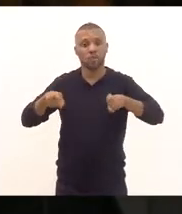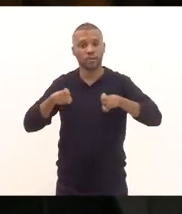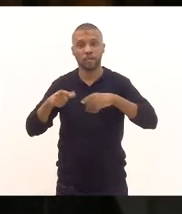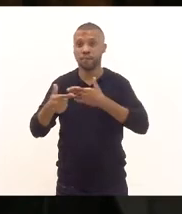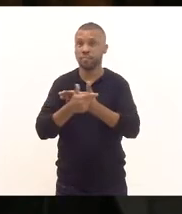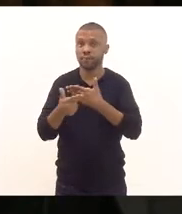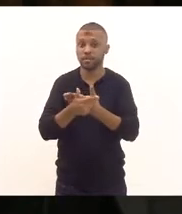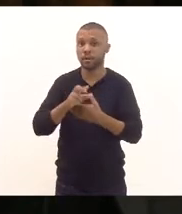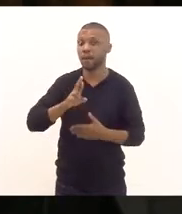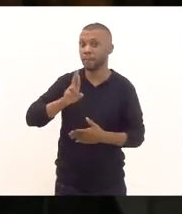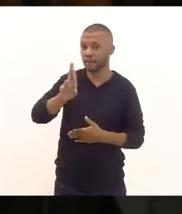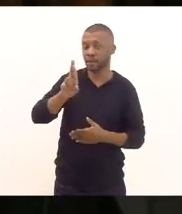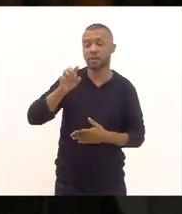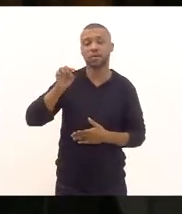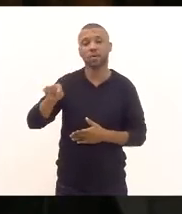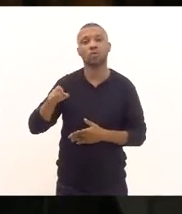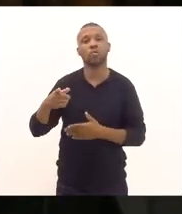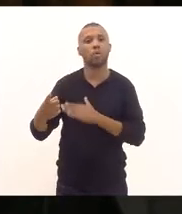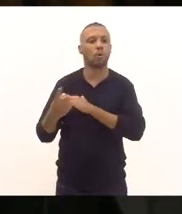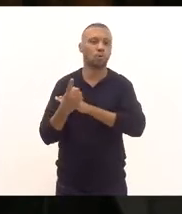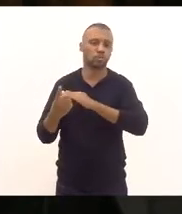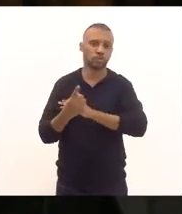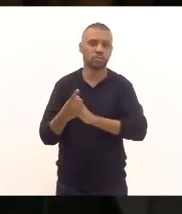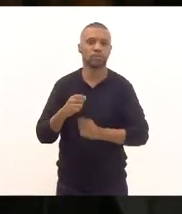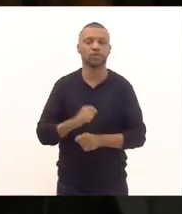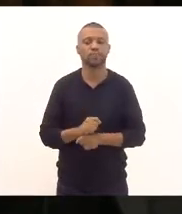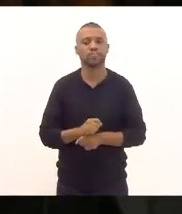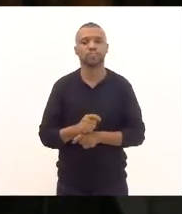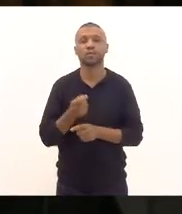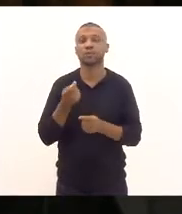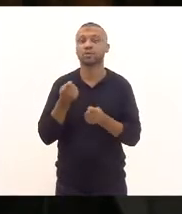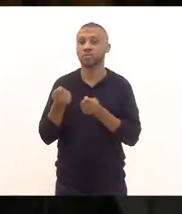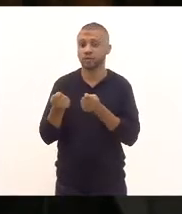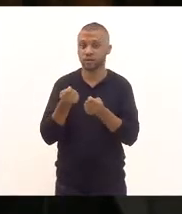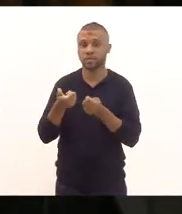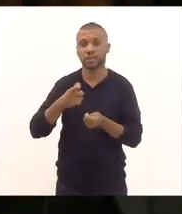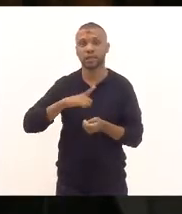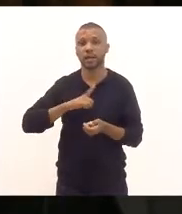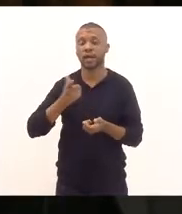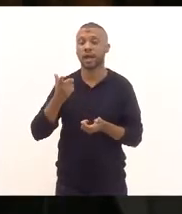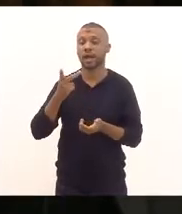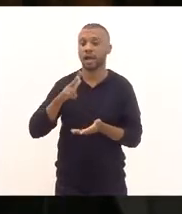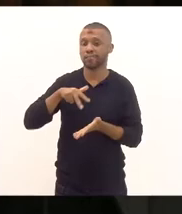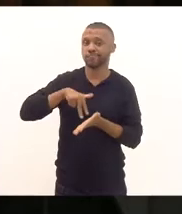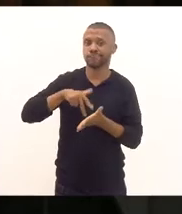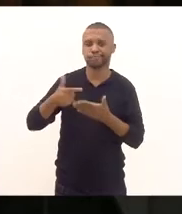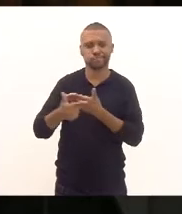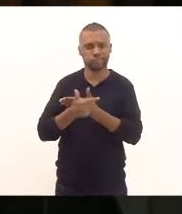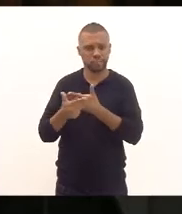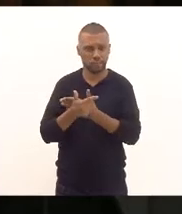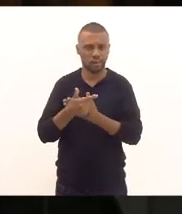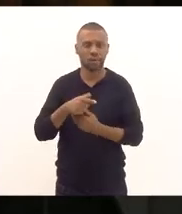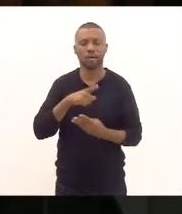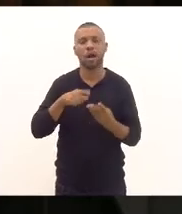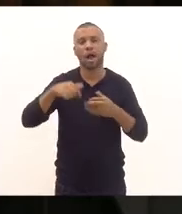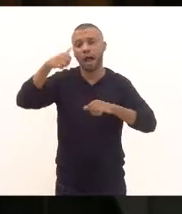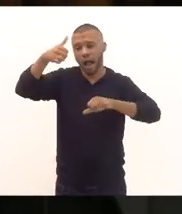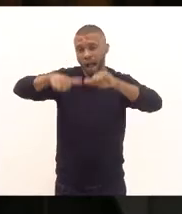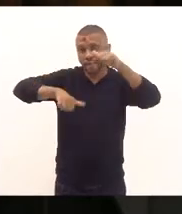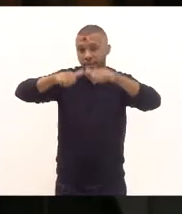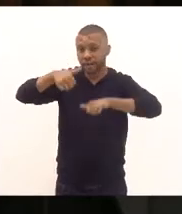vedação dos próprios que serão fiscalizados terem assento avaliação por